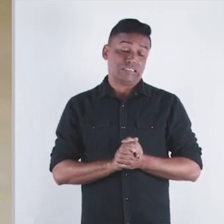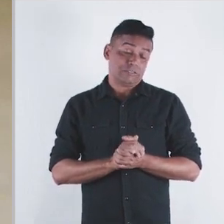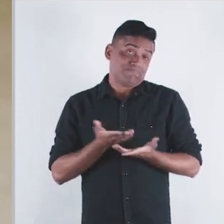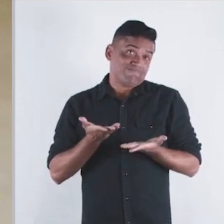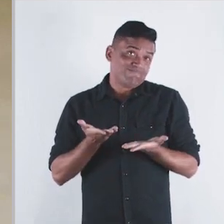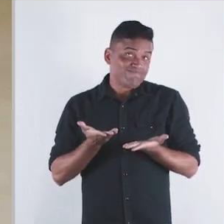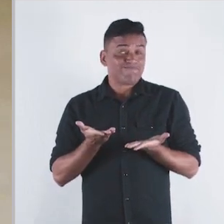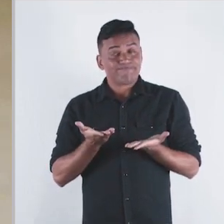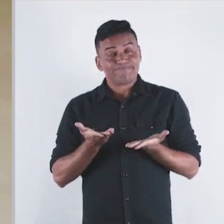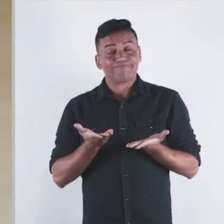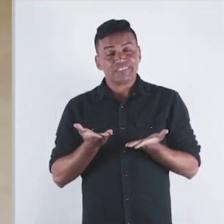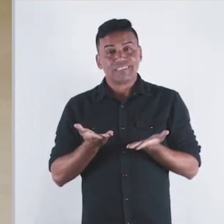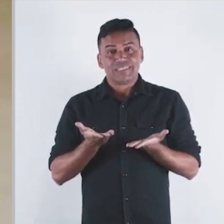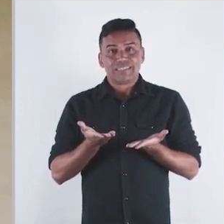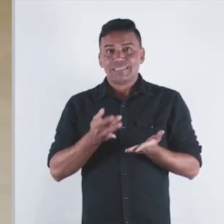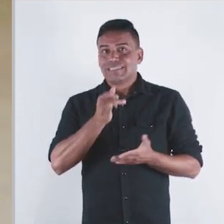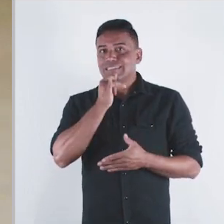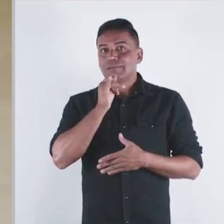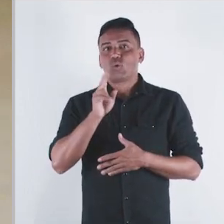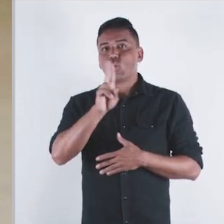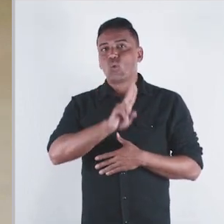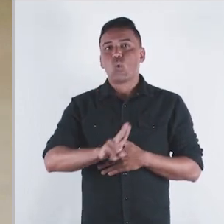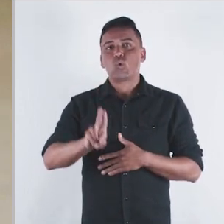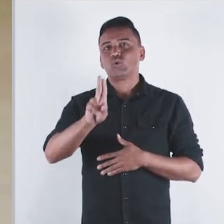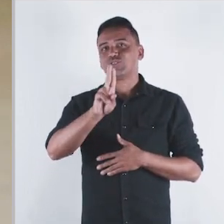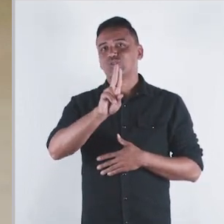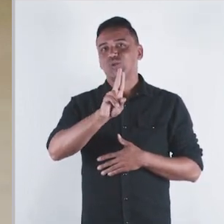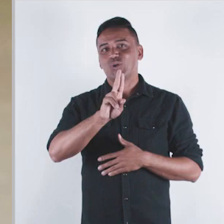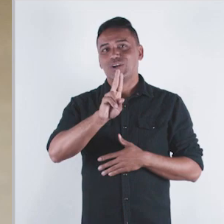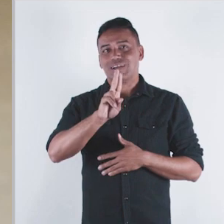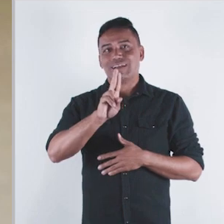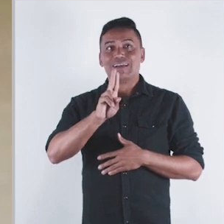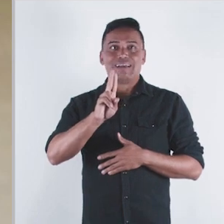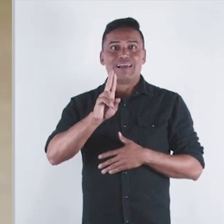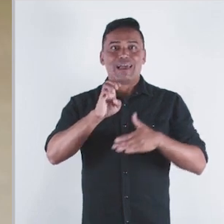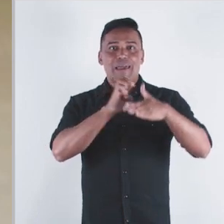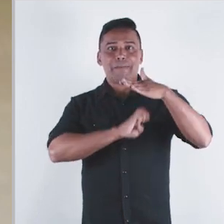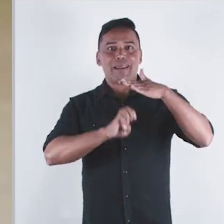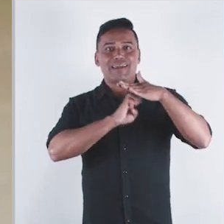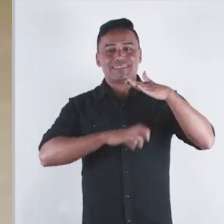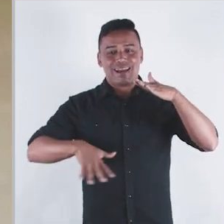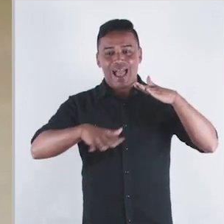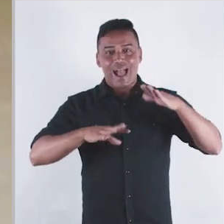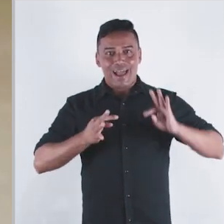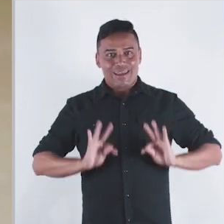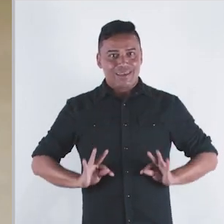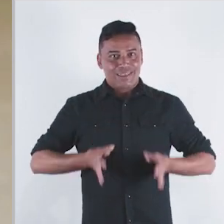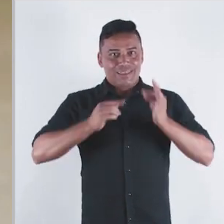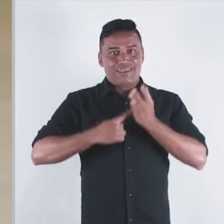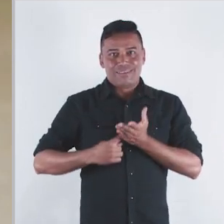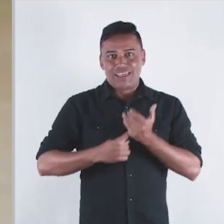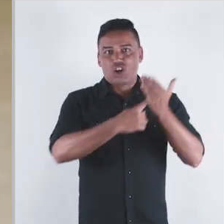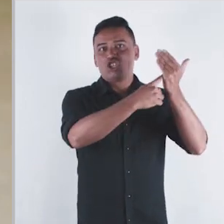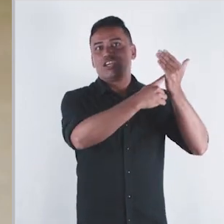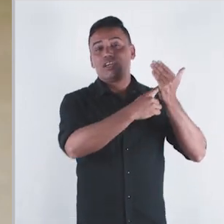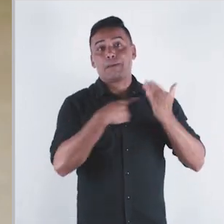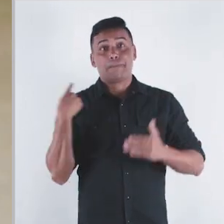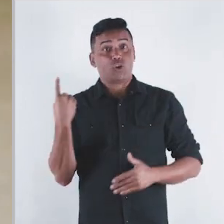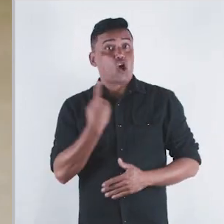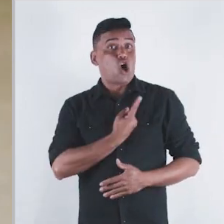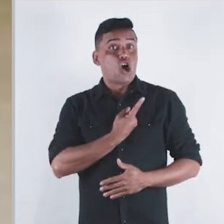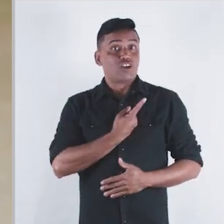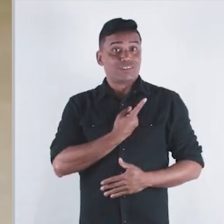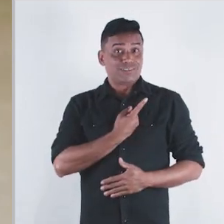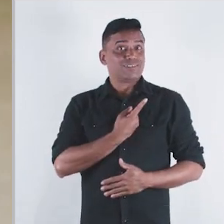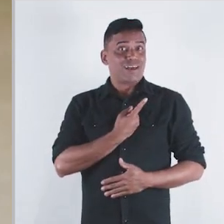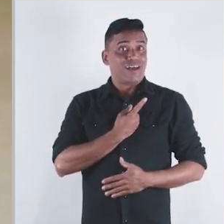digamos assim, esse uso predatório que as grandes empresas de tecnologia fazem dos nossos dados,